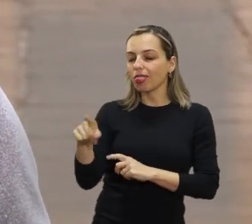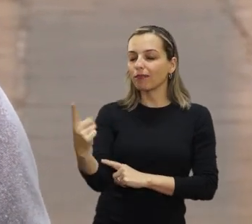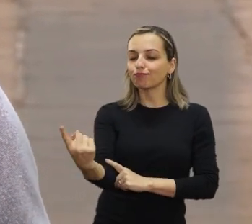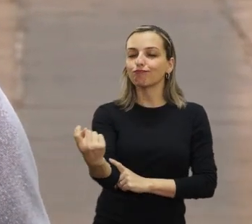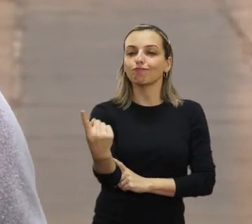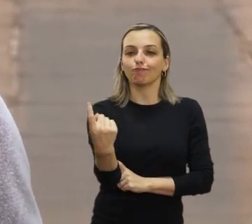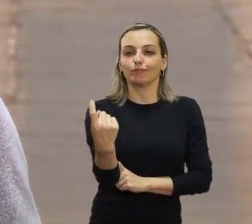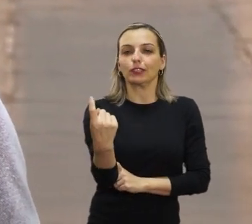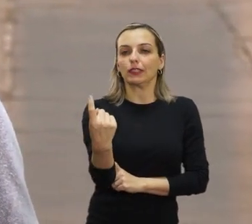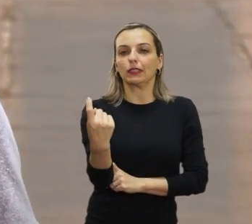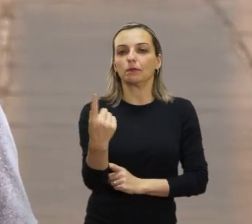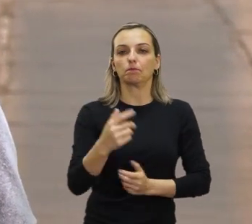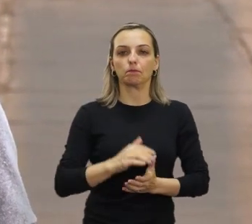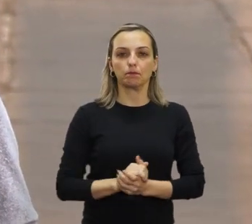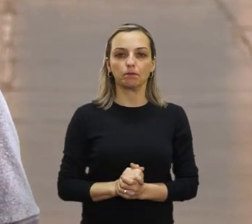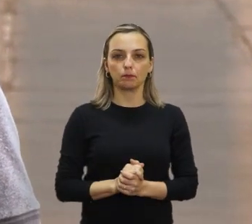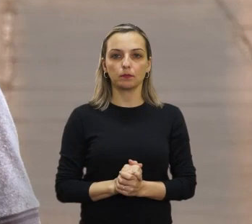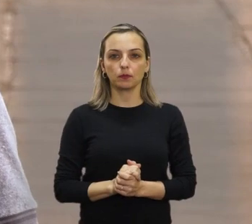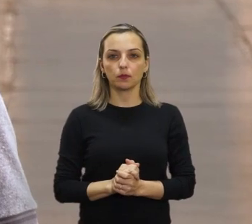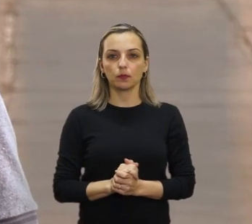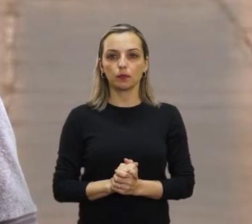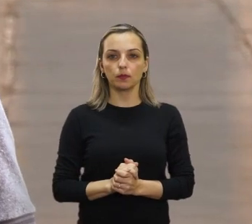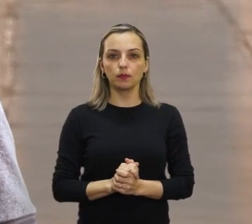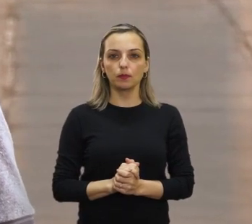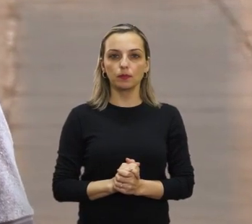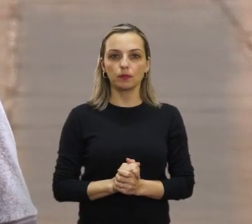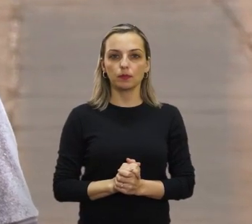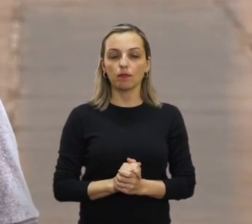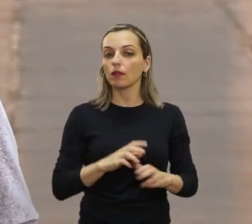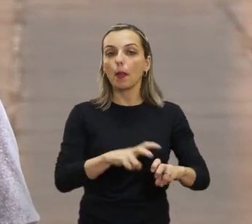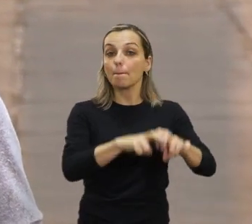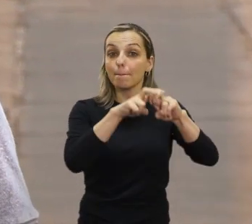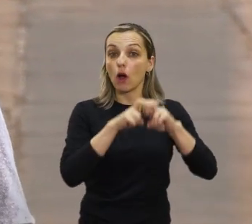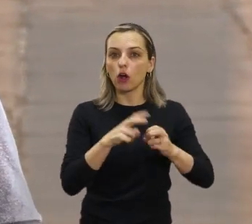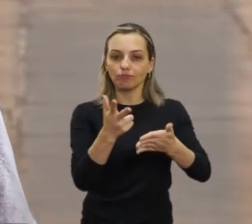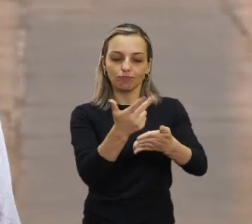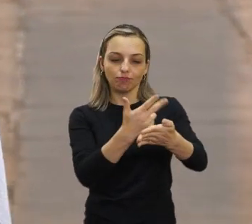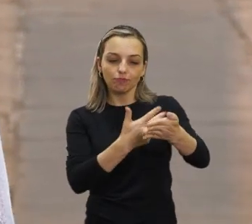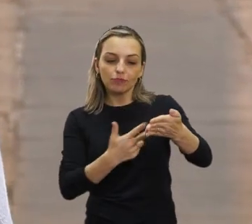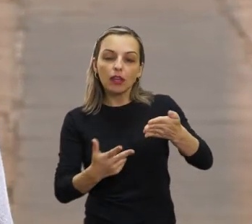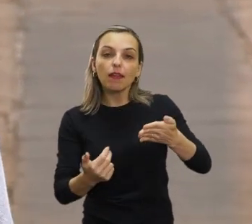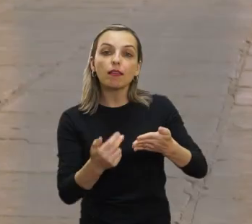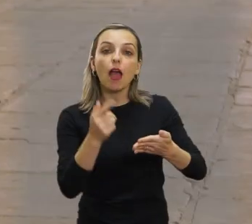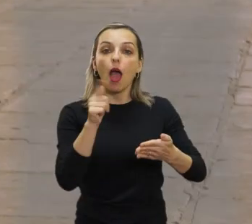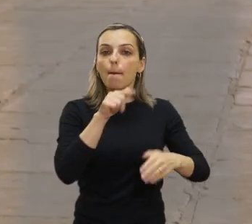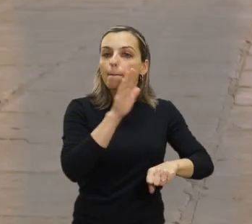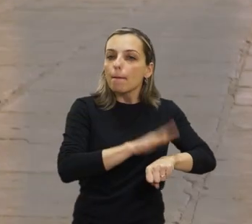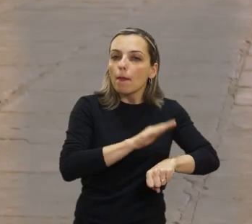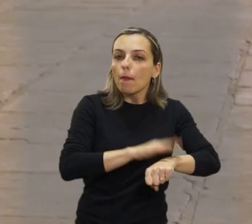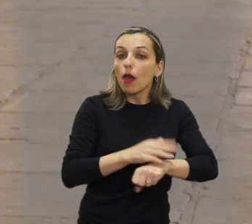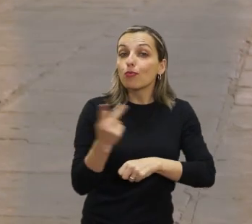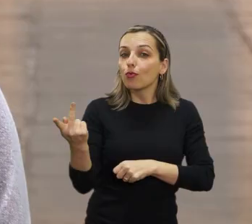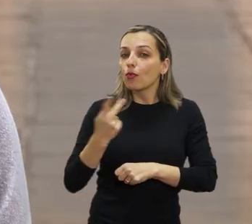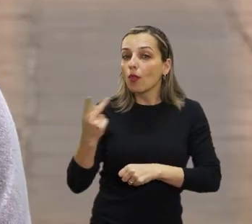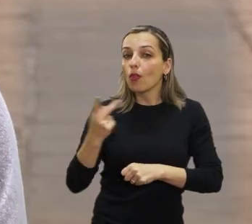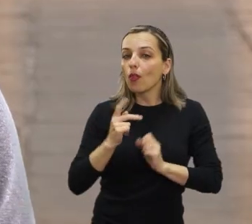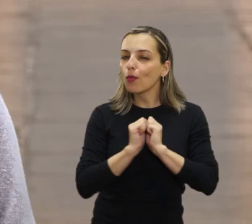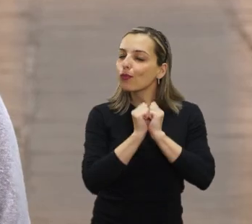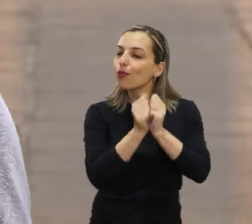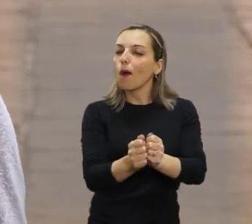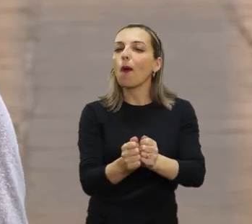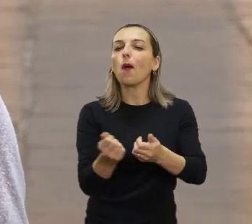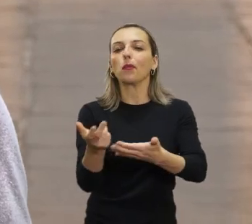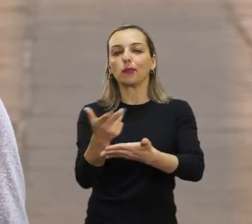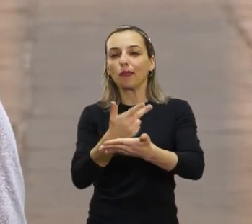cotidianas, de interação, assim, era um pouco mais difícil, assim, em casa. Então, ela ficava um pouco mais no canto dela. E o desenho